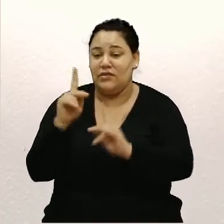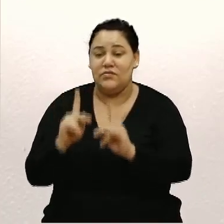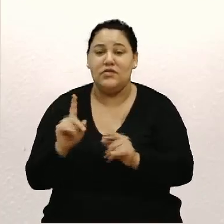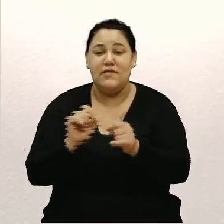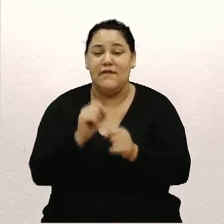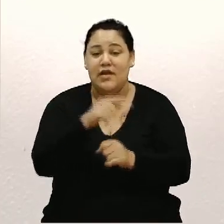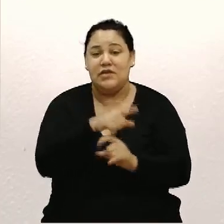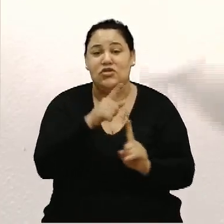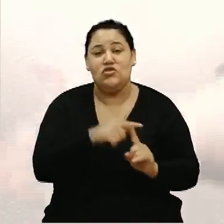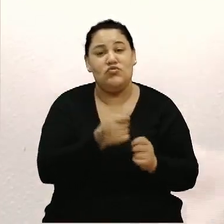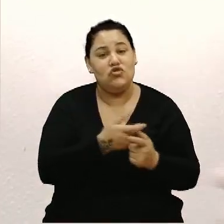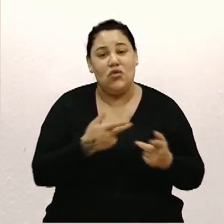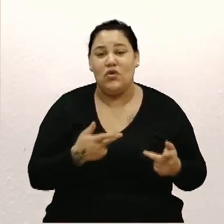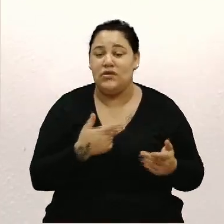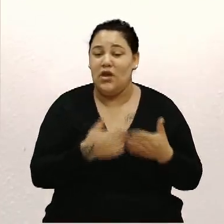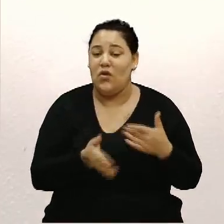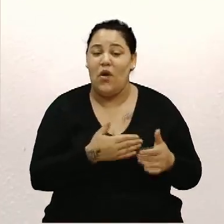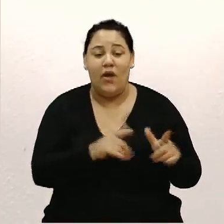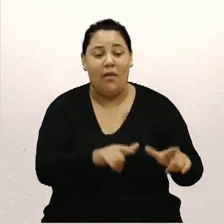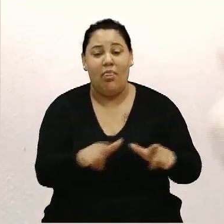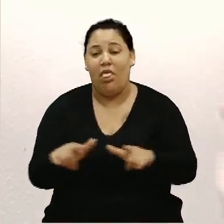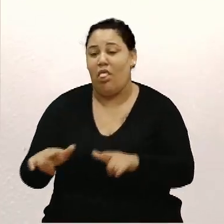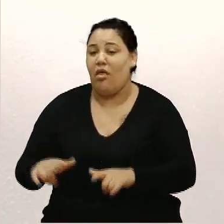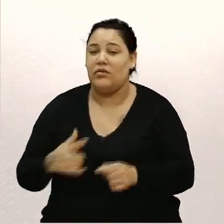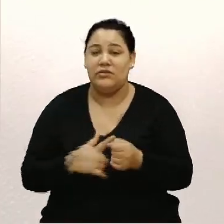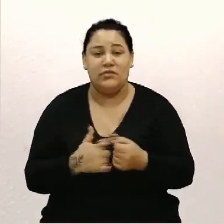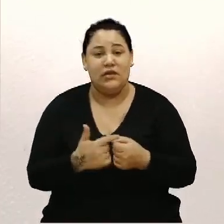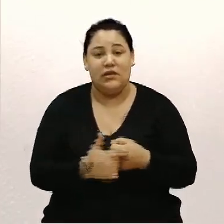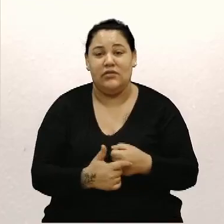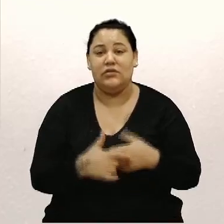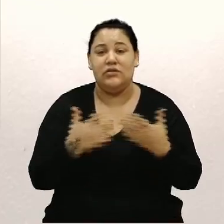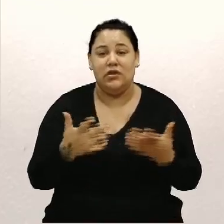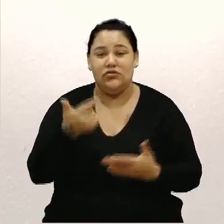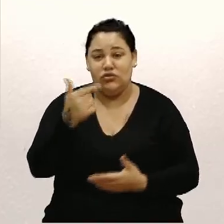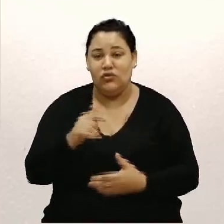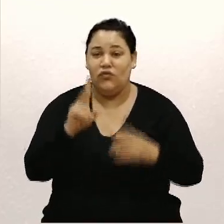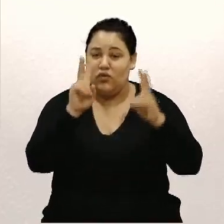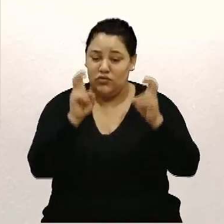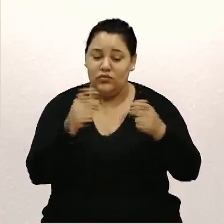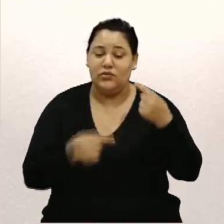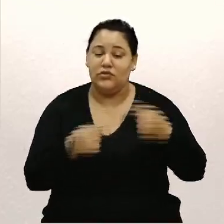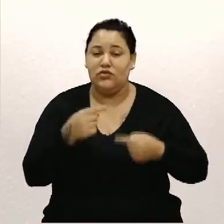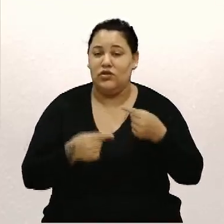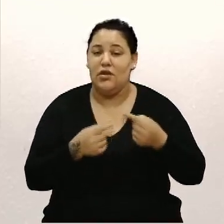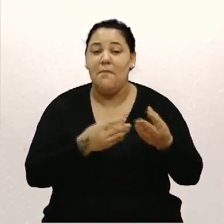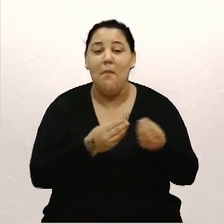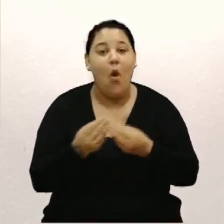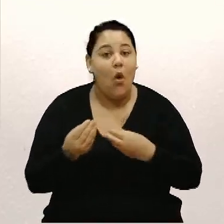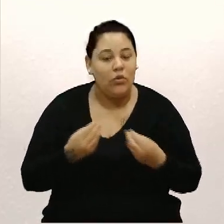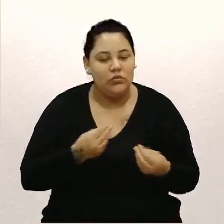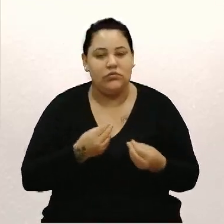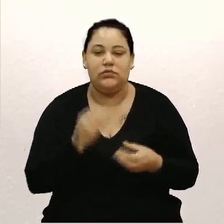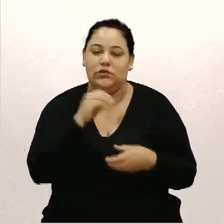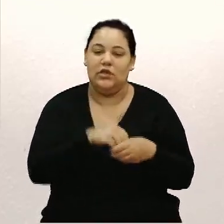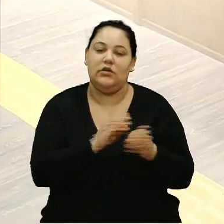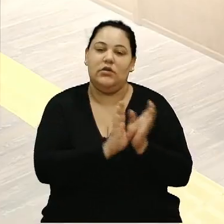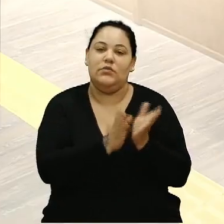fazem lixão em qualquer ponto da cidade. Então, mais um assunto para nós debater e muito dentro da comissão. Obrigado, presidente.